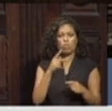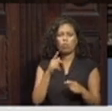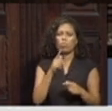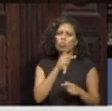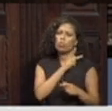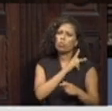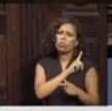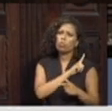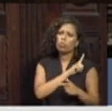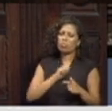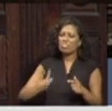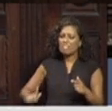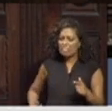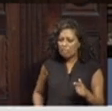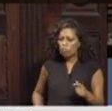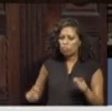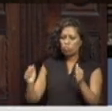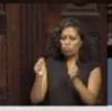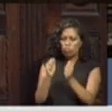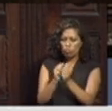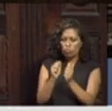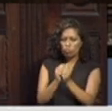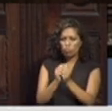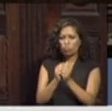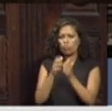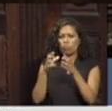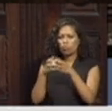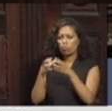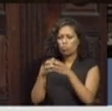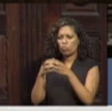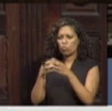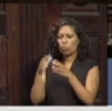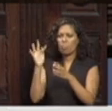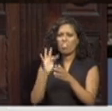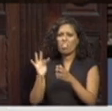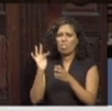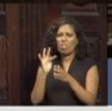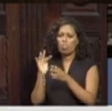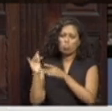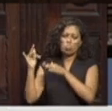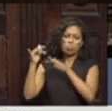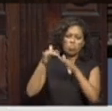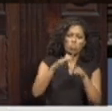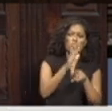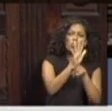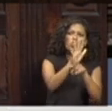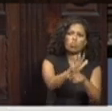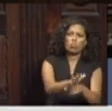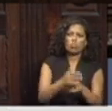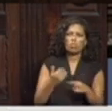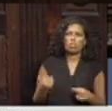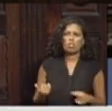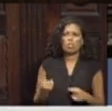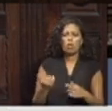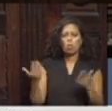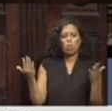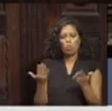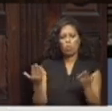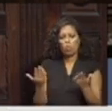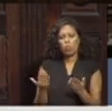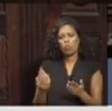de Janeiro tem vivido nos últimos meses, talvez tenha chegado nos limites insuportáveis